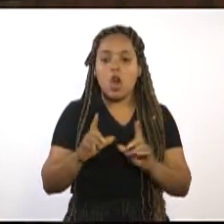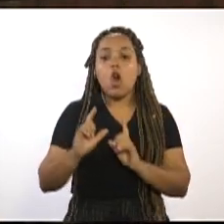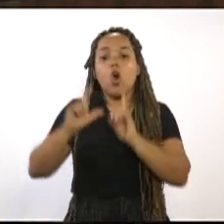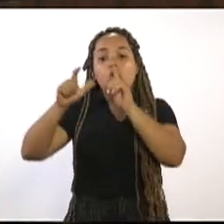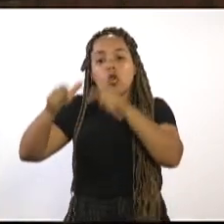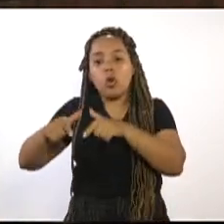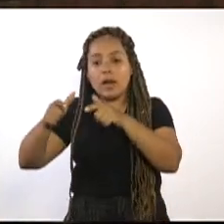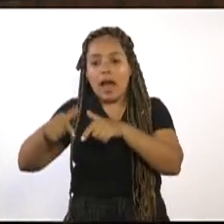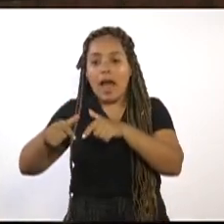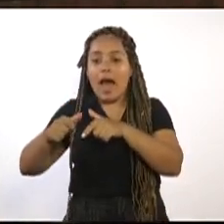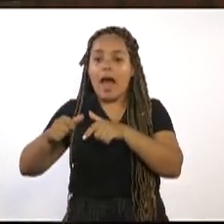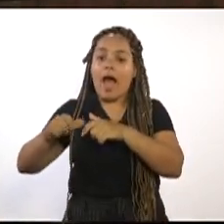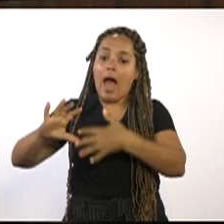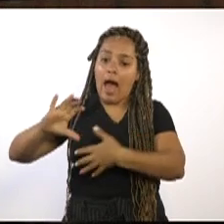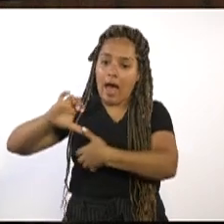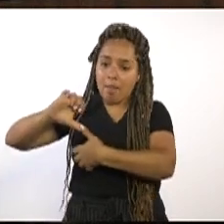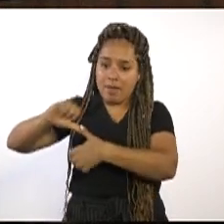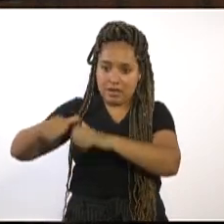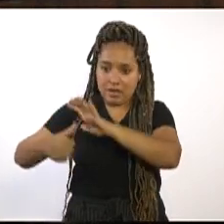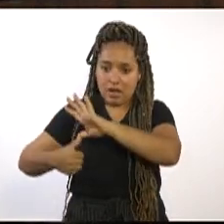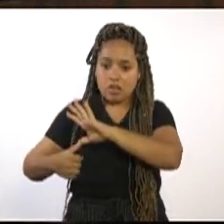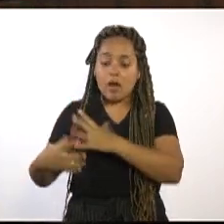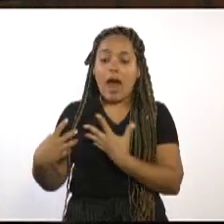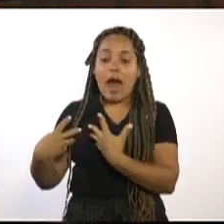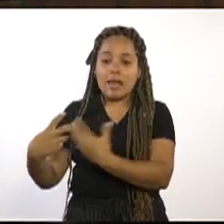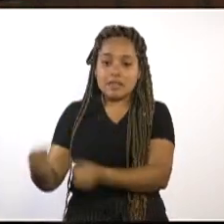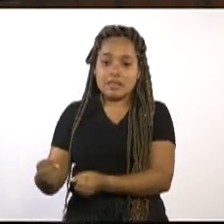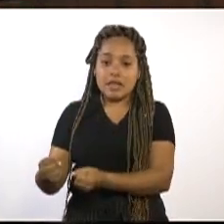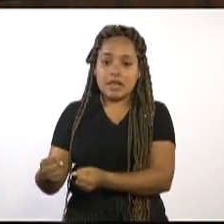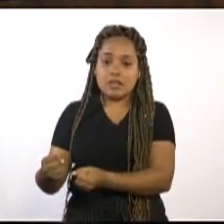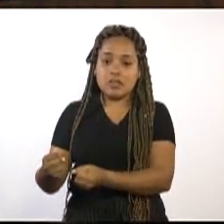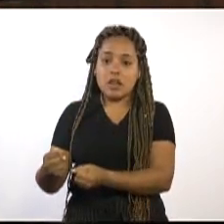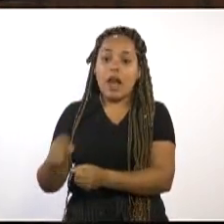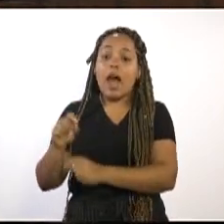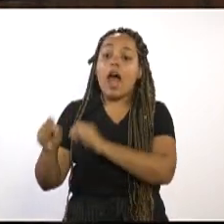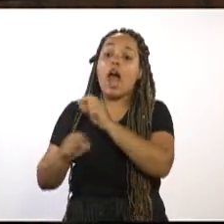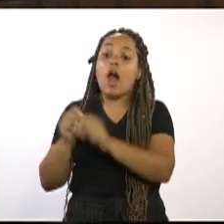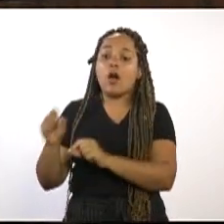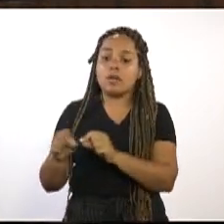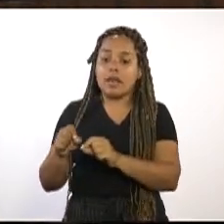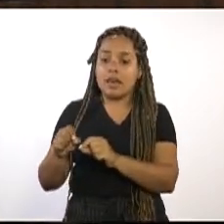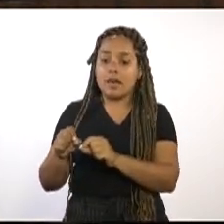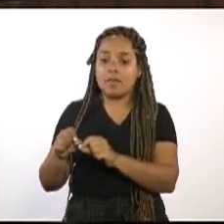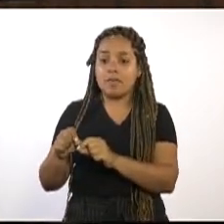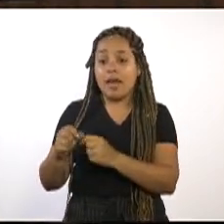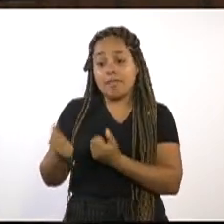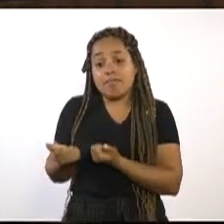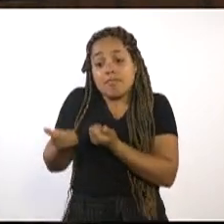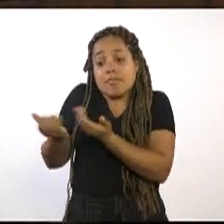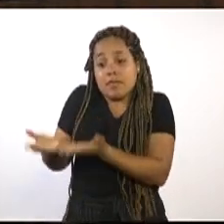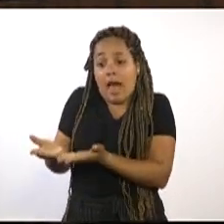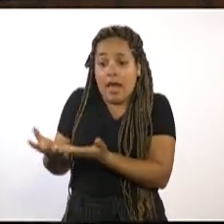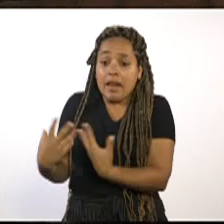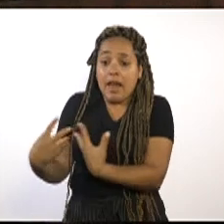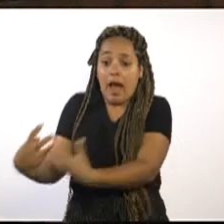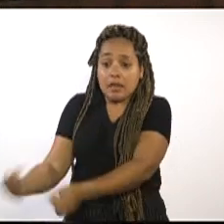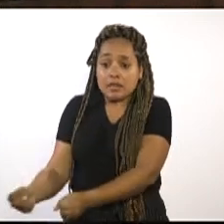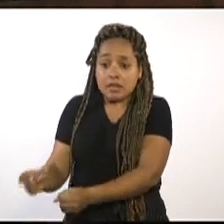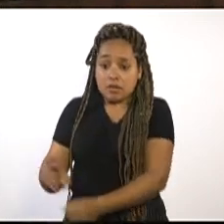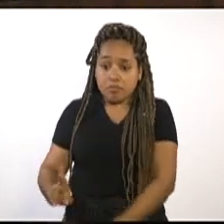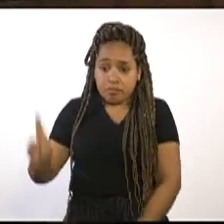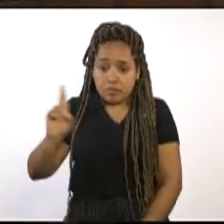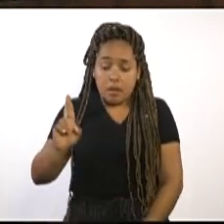que adotam o parlamentarismo, o modelo adotado é o impositivo. Há quem defenda o modelo